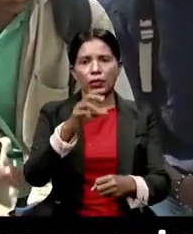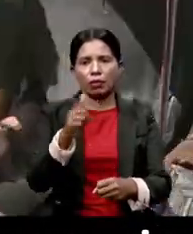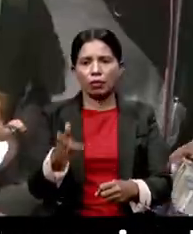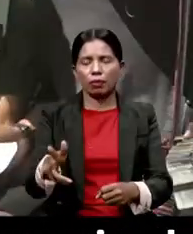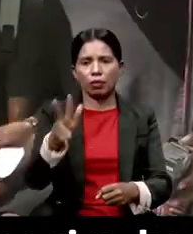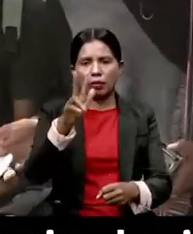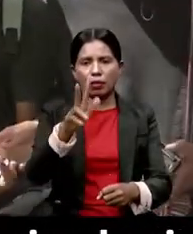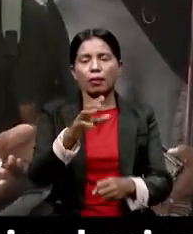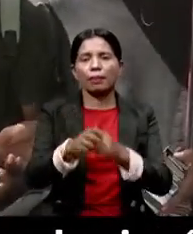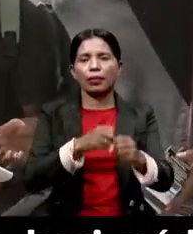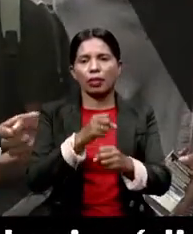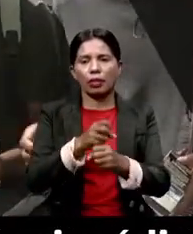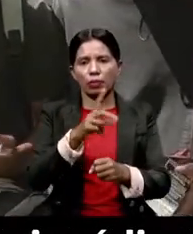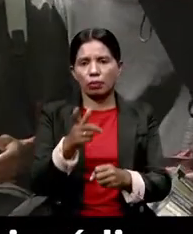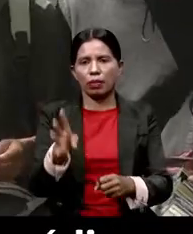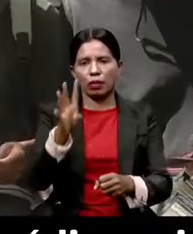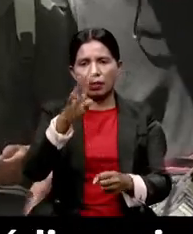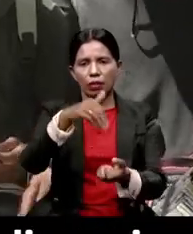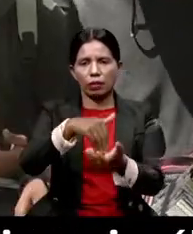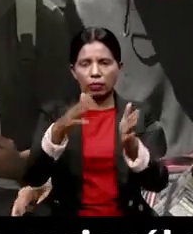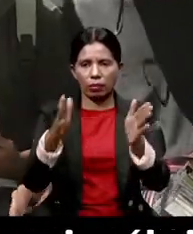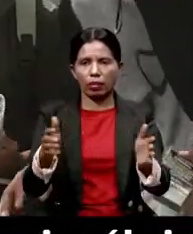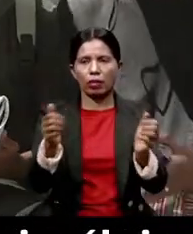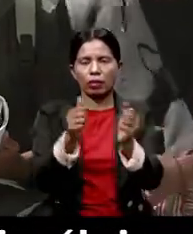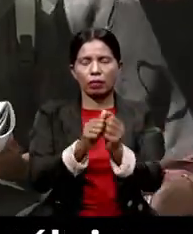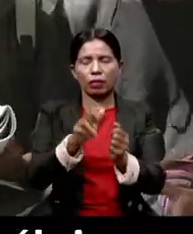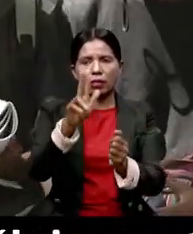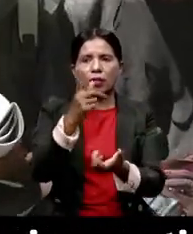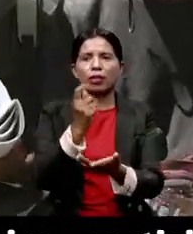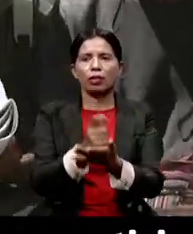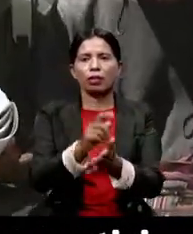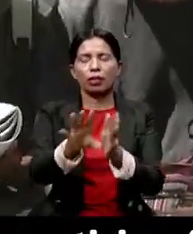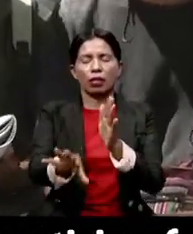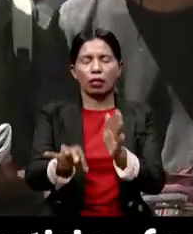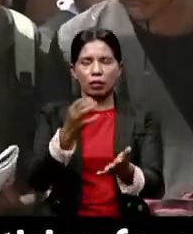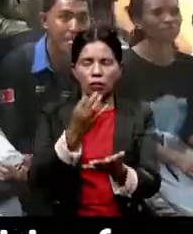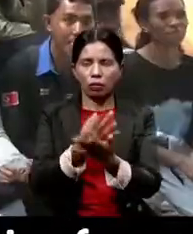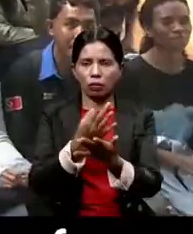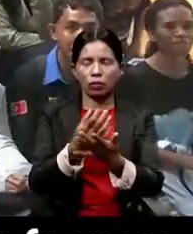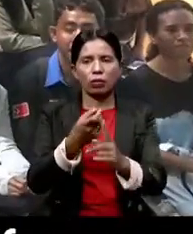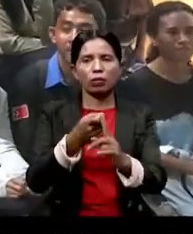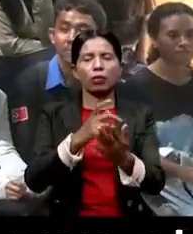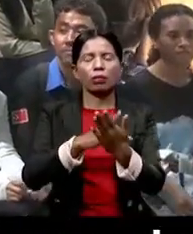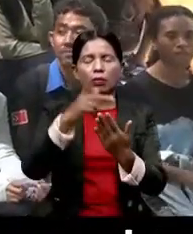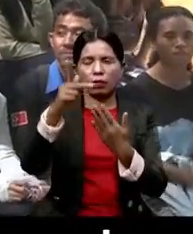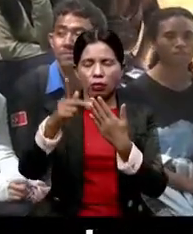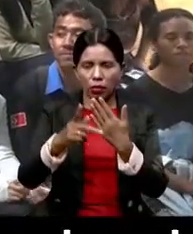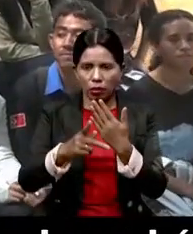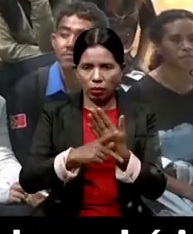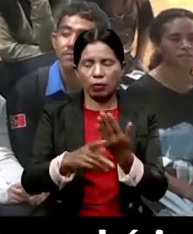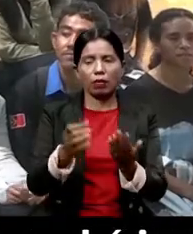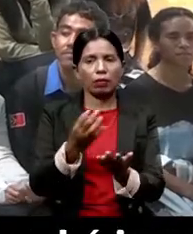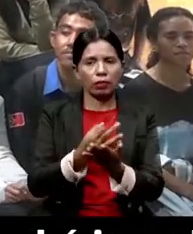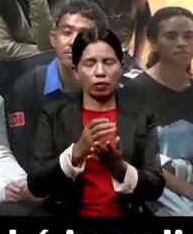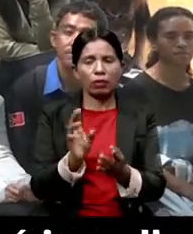tinan rihun rua rua nulu resin tolu, estudante ham mutuk rihun tolu, maketa nona benefisi usi program Bolsa Agbit, nebe